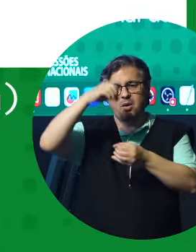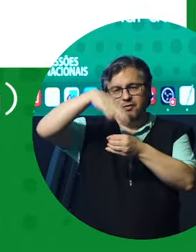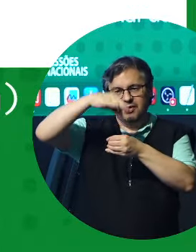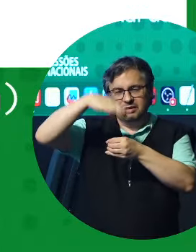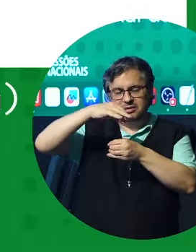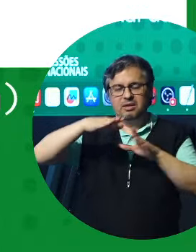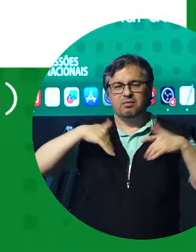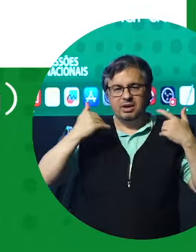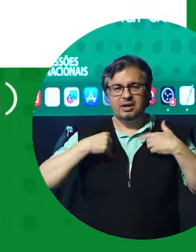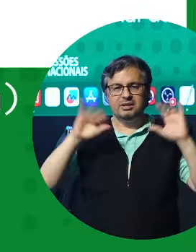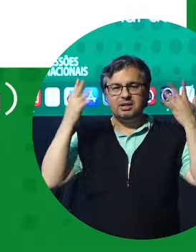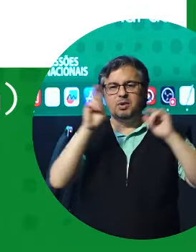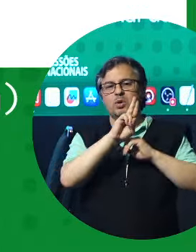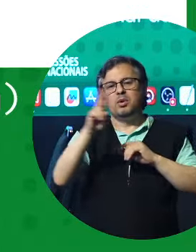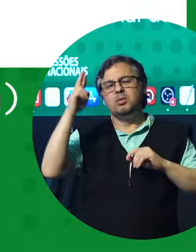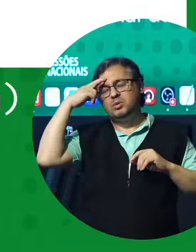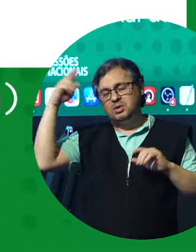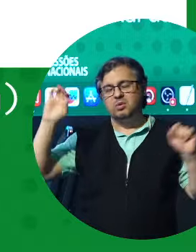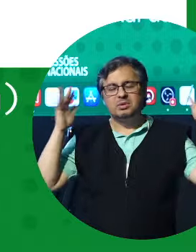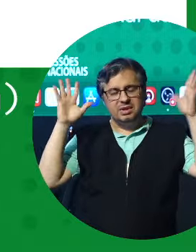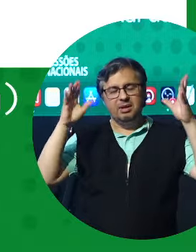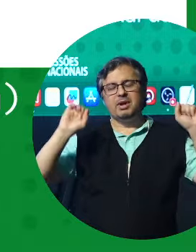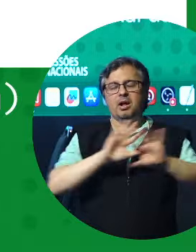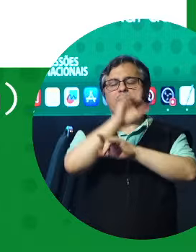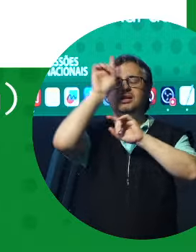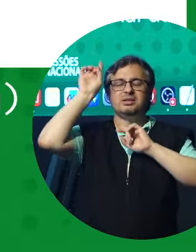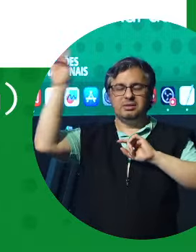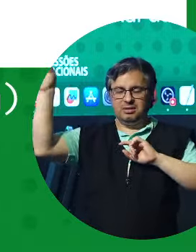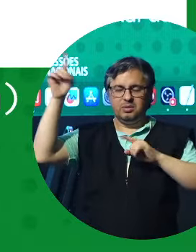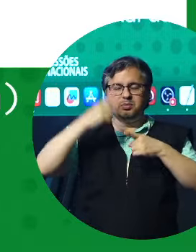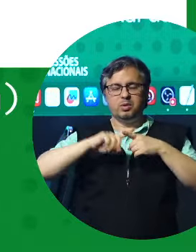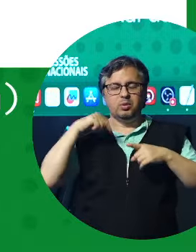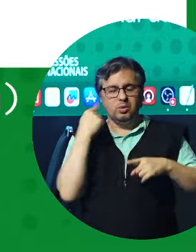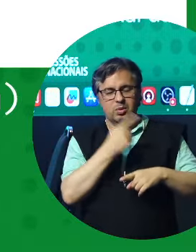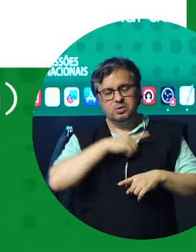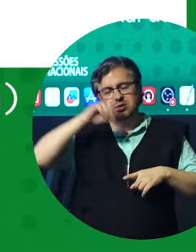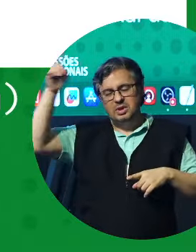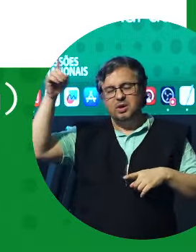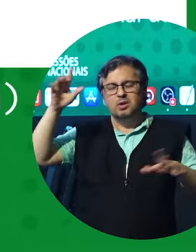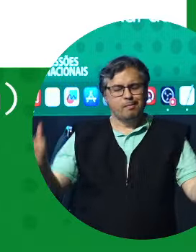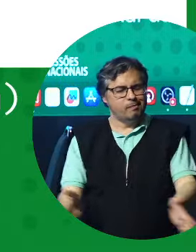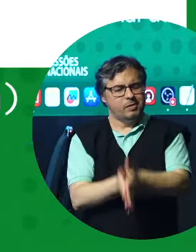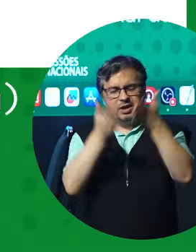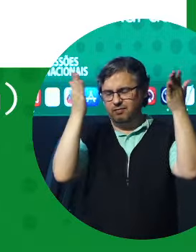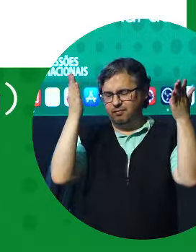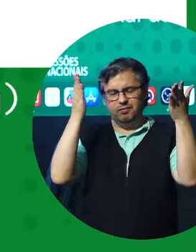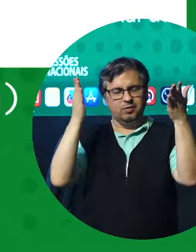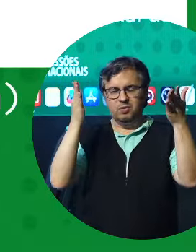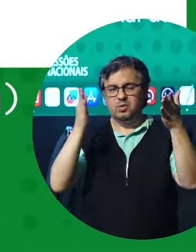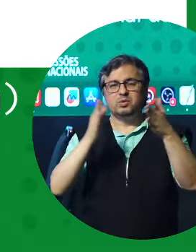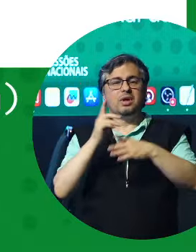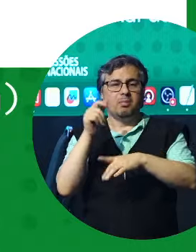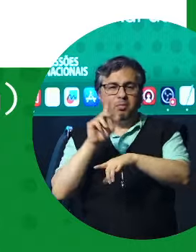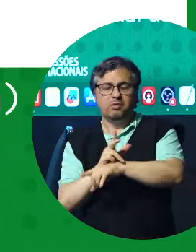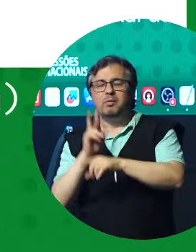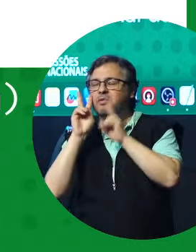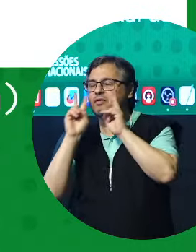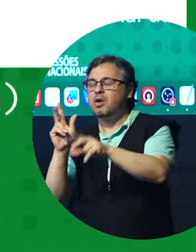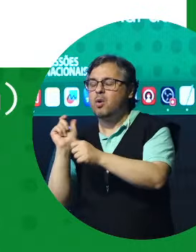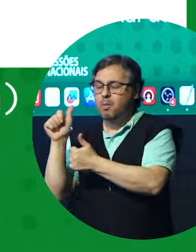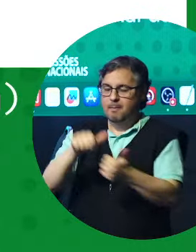e celebrar o nome do Senhor e celebrar a glória de Deus, porque o nosso Deus é maravilhoso. Já vamos ter imagens direto da piscina